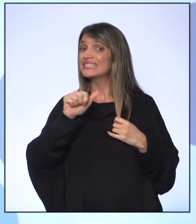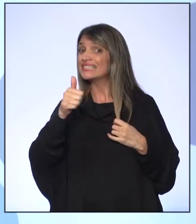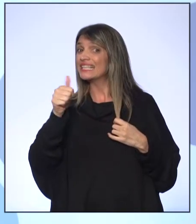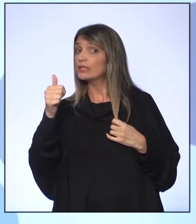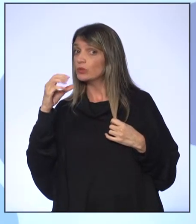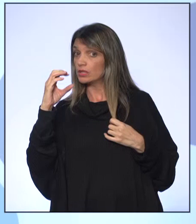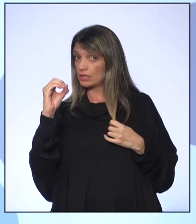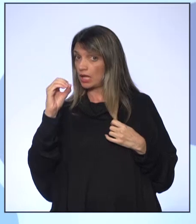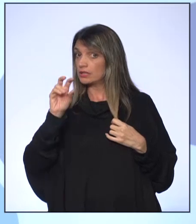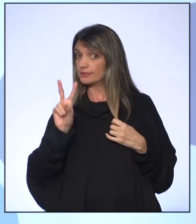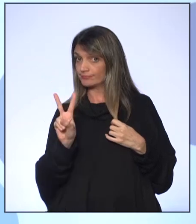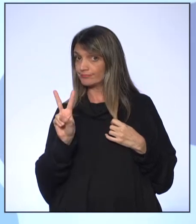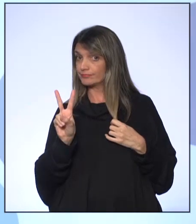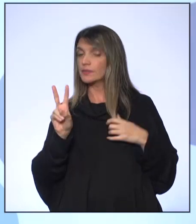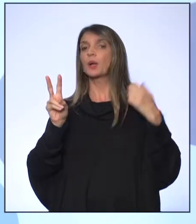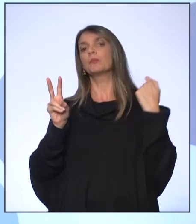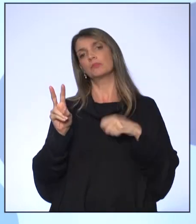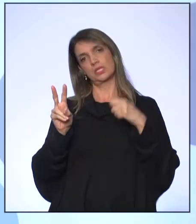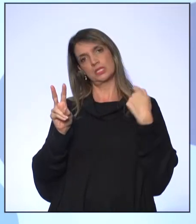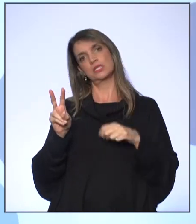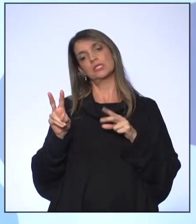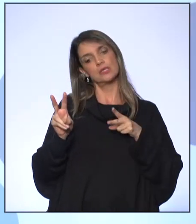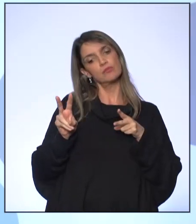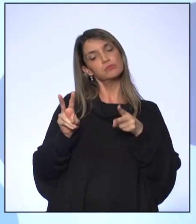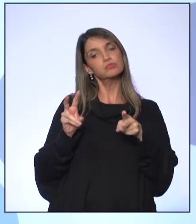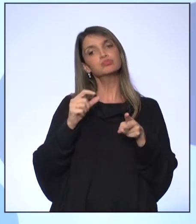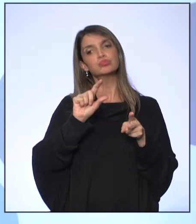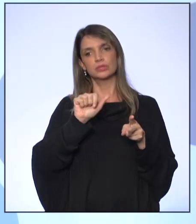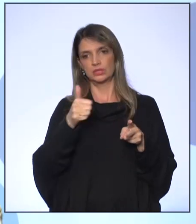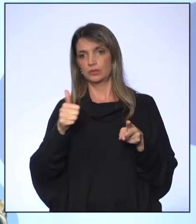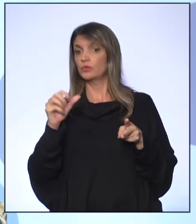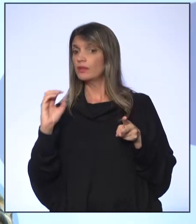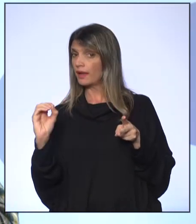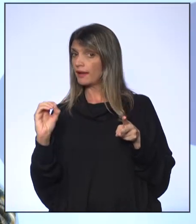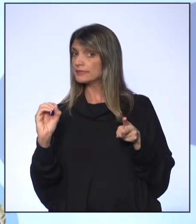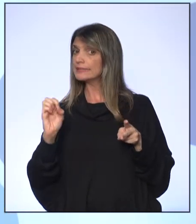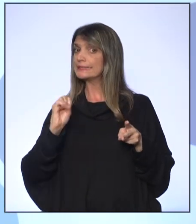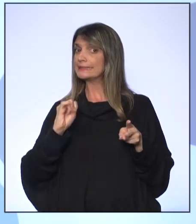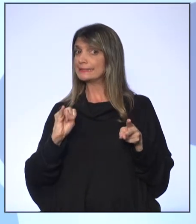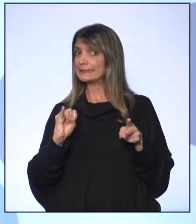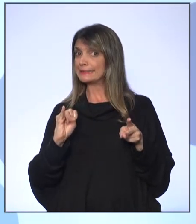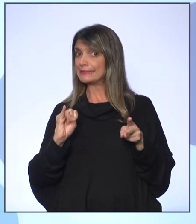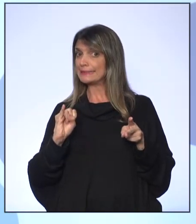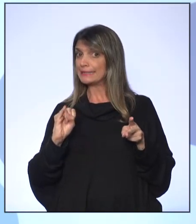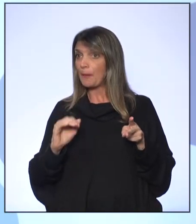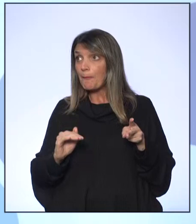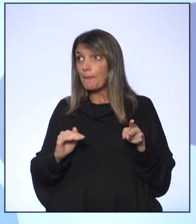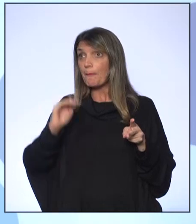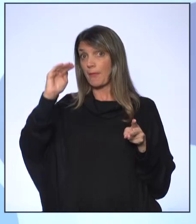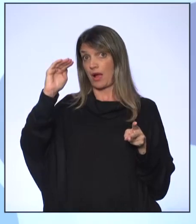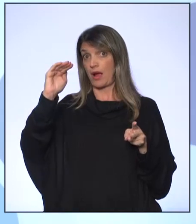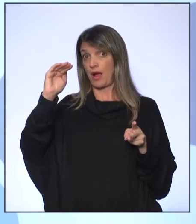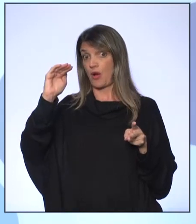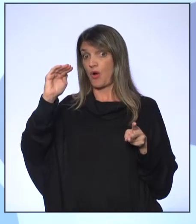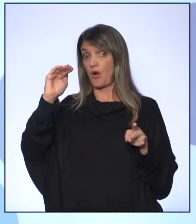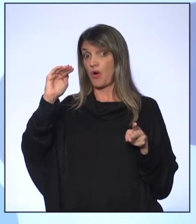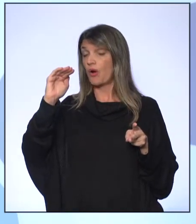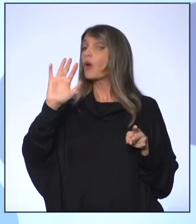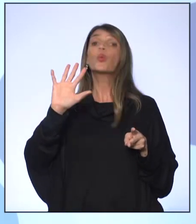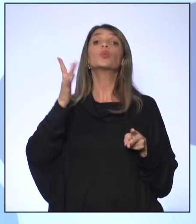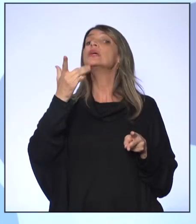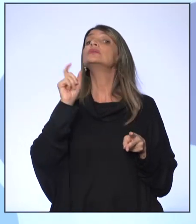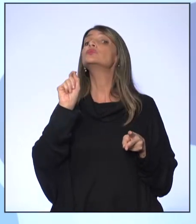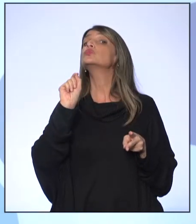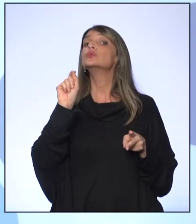110 volts, você precisa ligar ele em 110 volts. Se você ligar ele numa tensão maior, você pode ocorrer